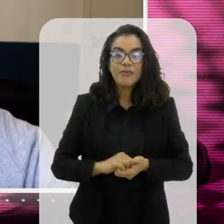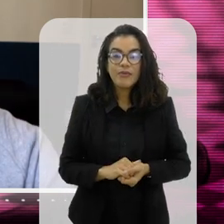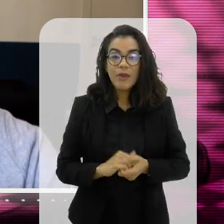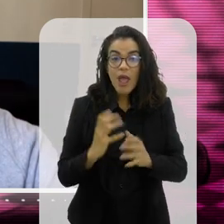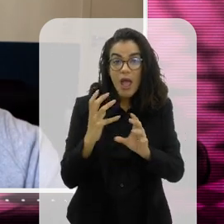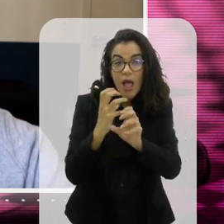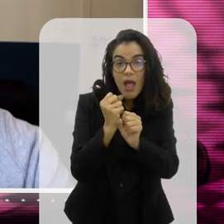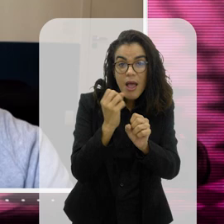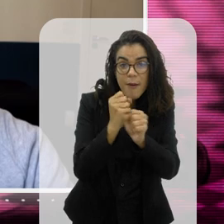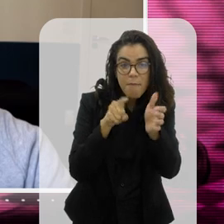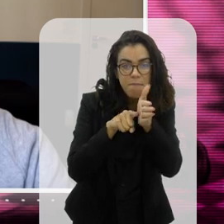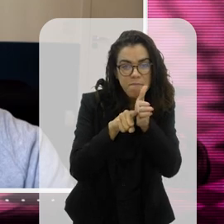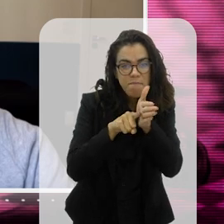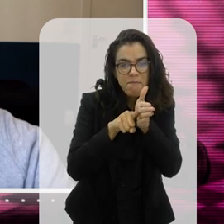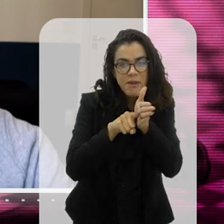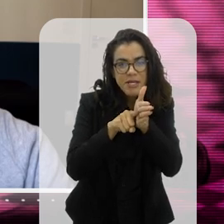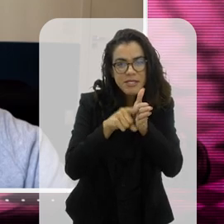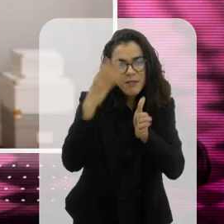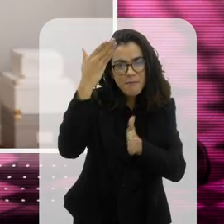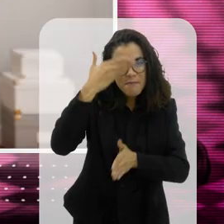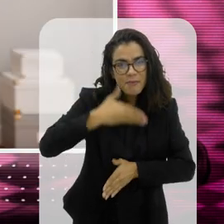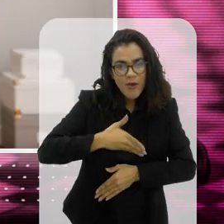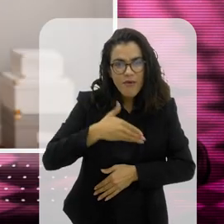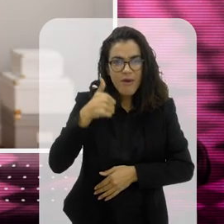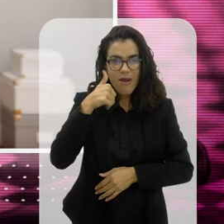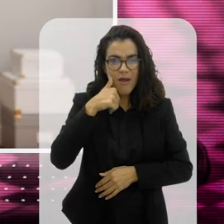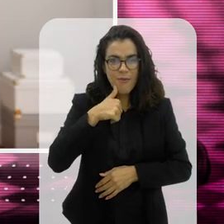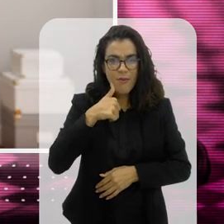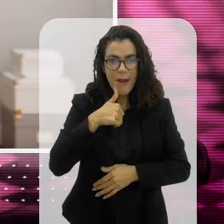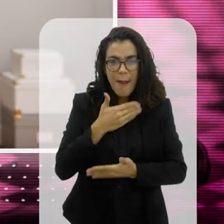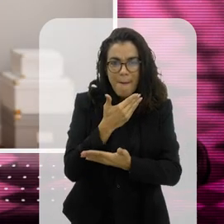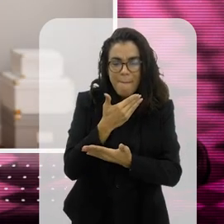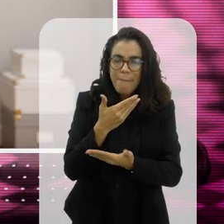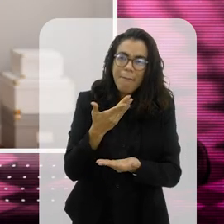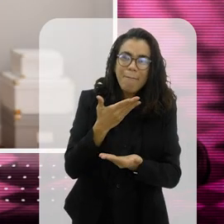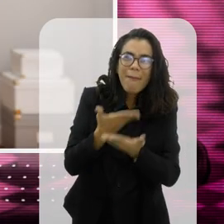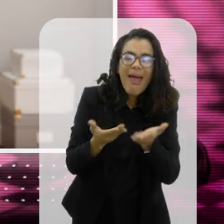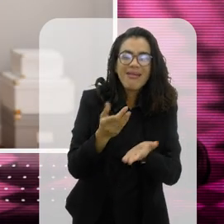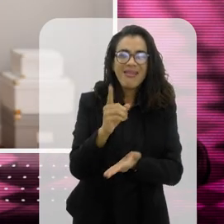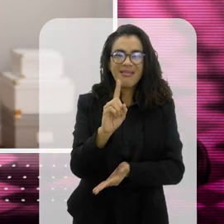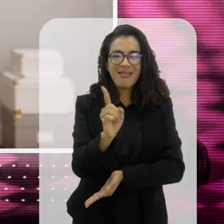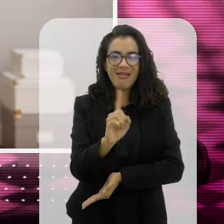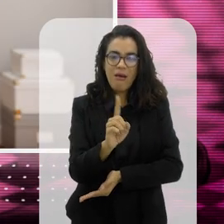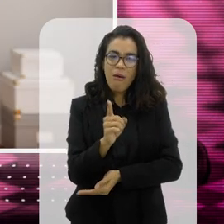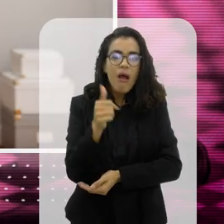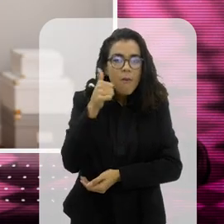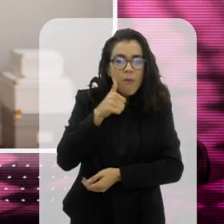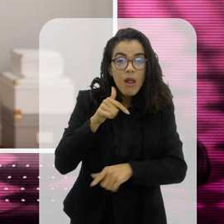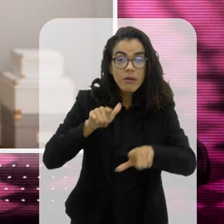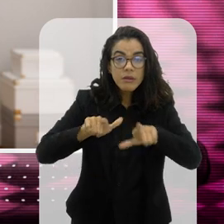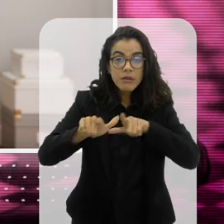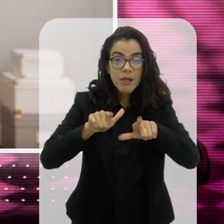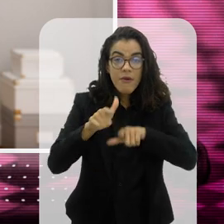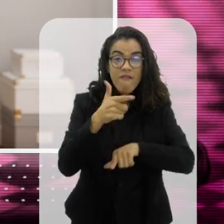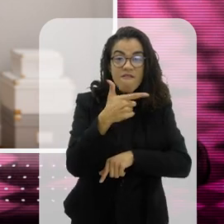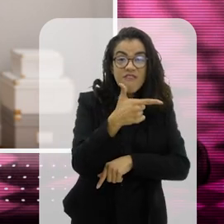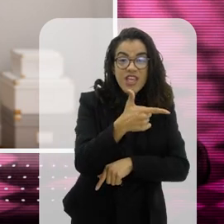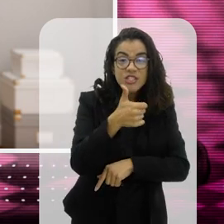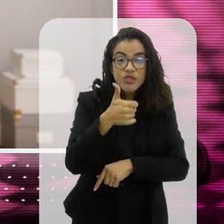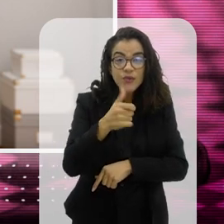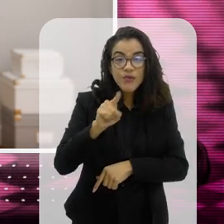acontecem, né? São, os dados não mentem. Olha só, as mulheres elas perdem, perdem não, né? Elas